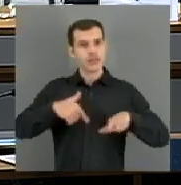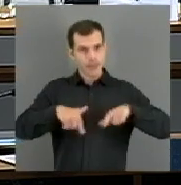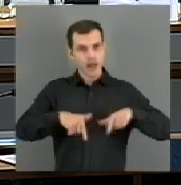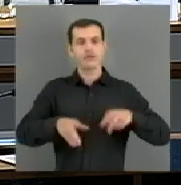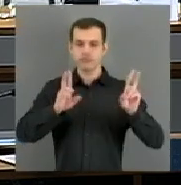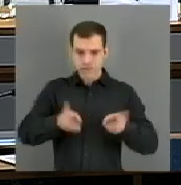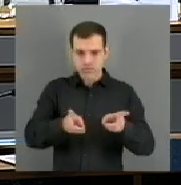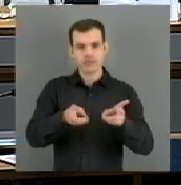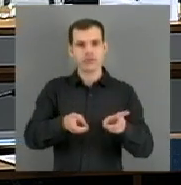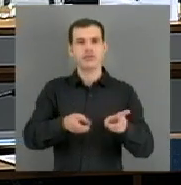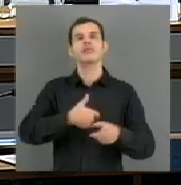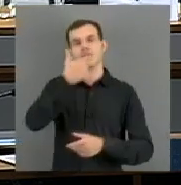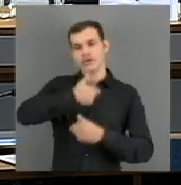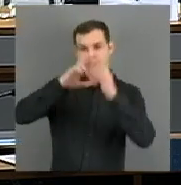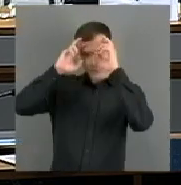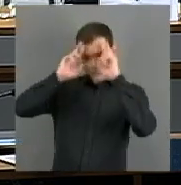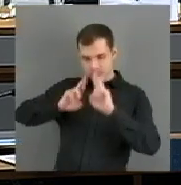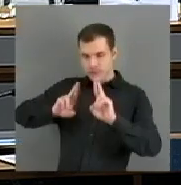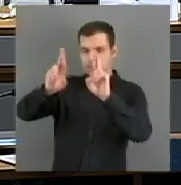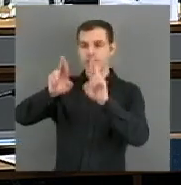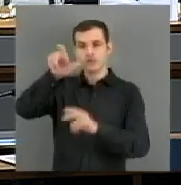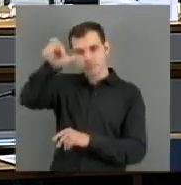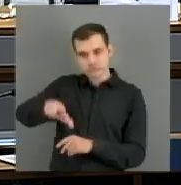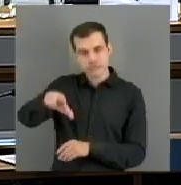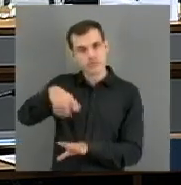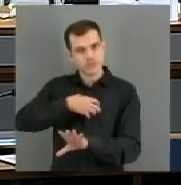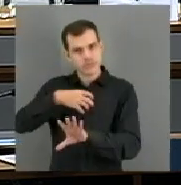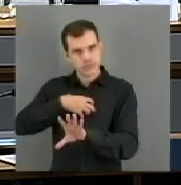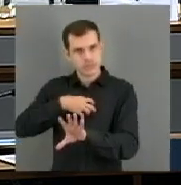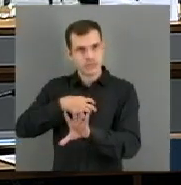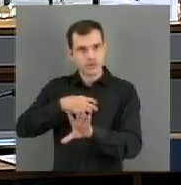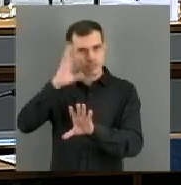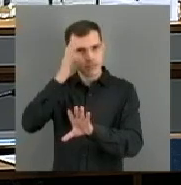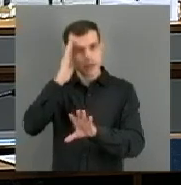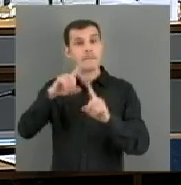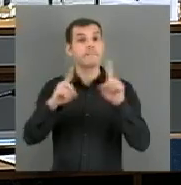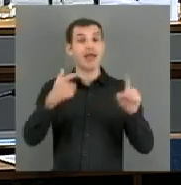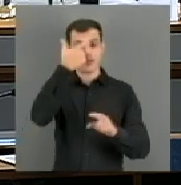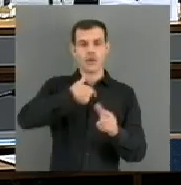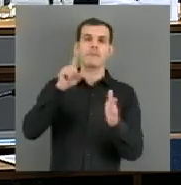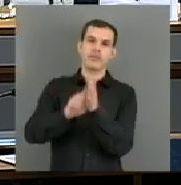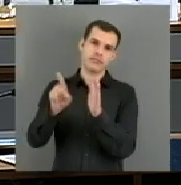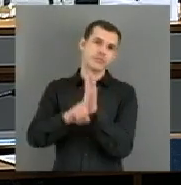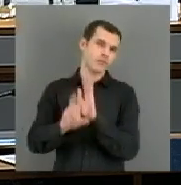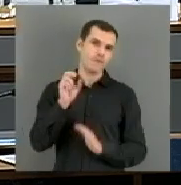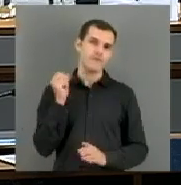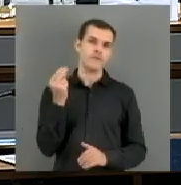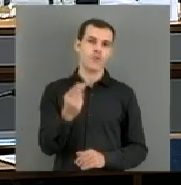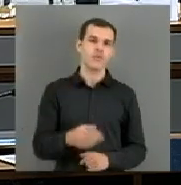Eu respeito sua decisão, tá certo? Mas eu vou fazer as perguntas. Respeito sua